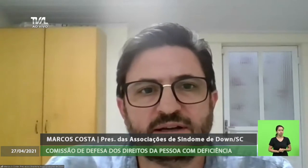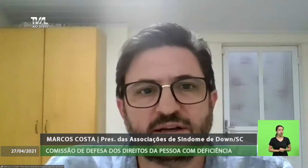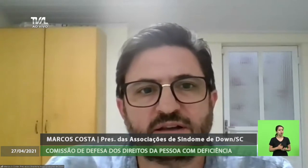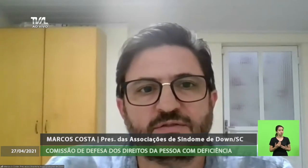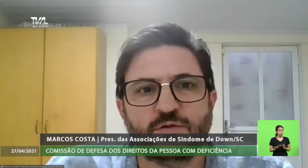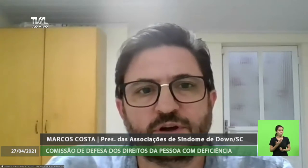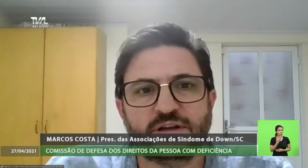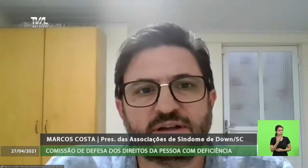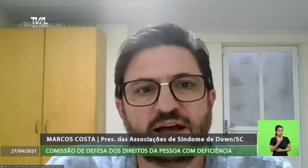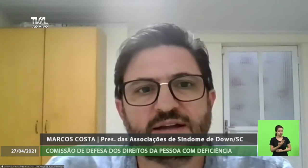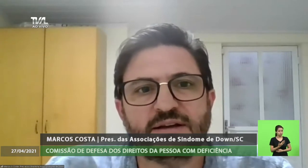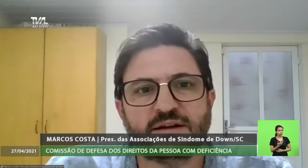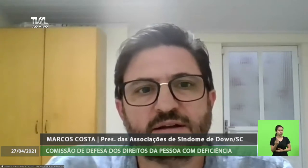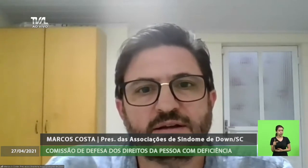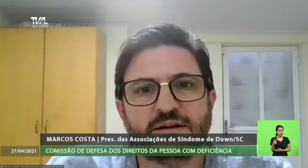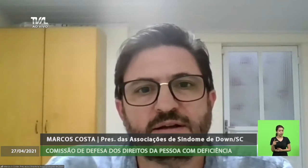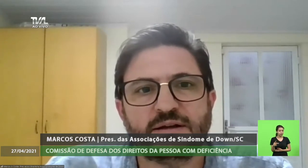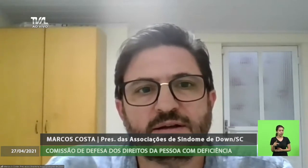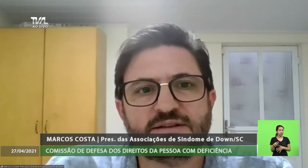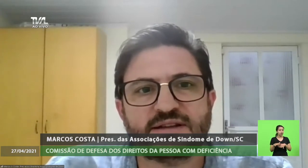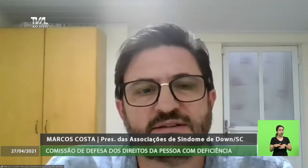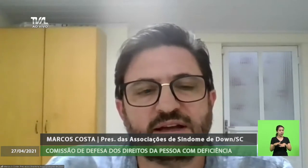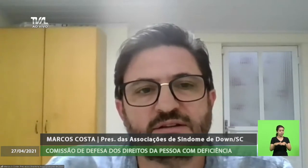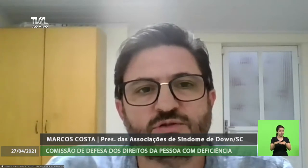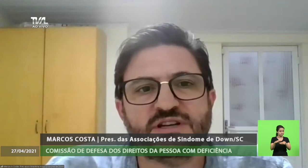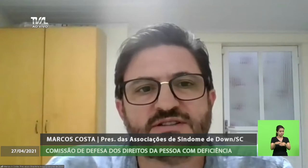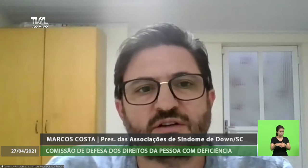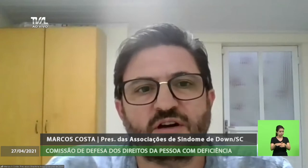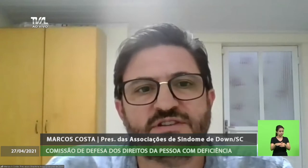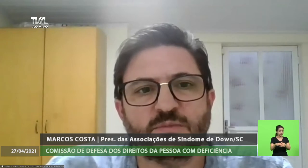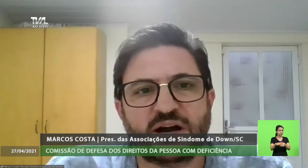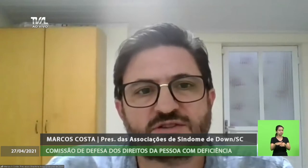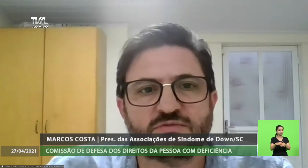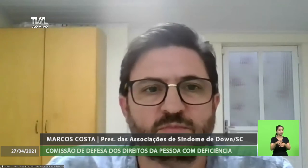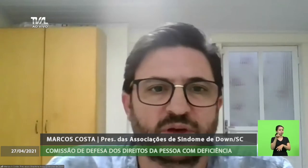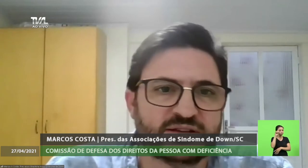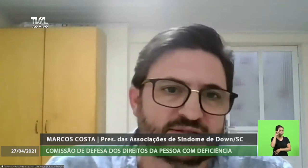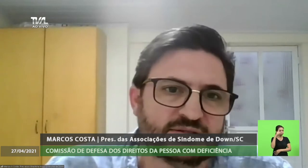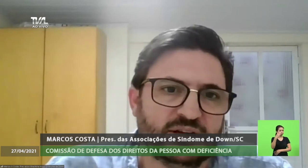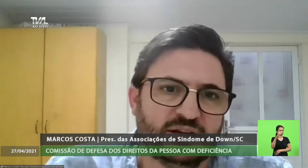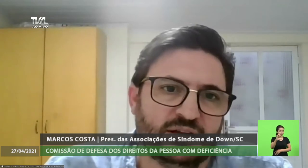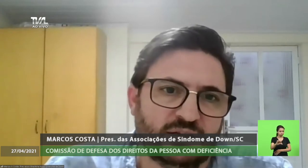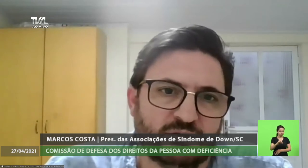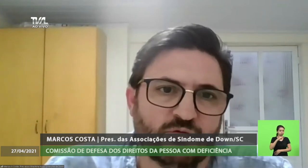campanha que foi dada, startada